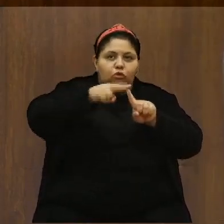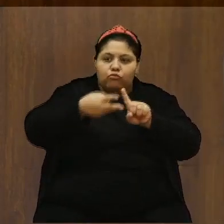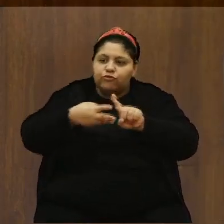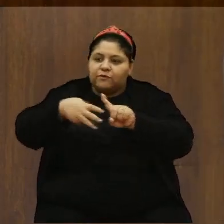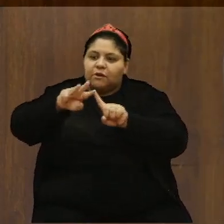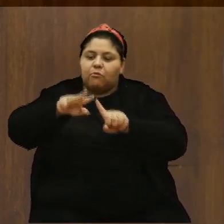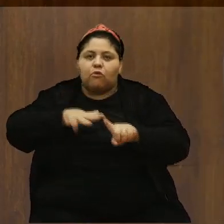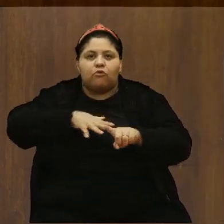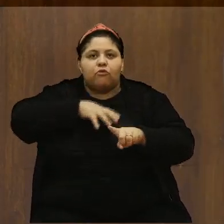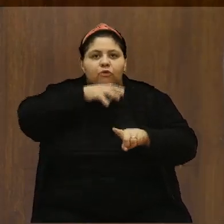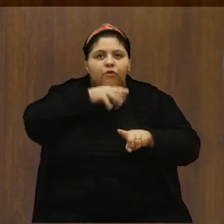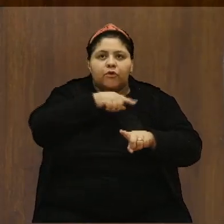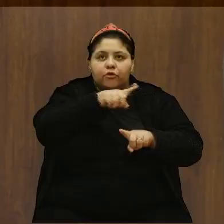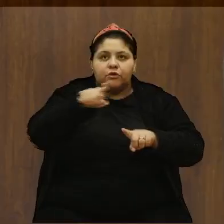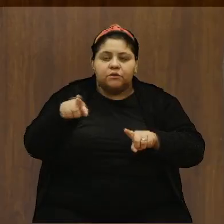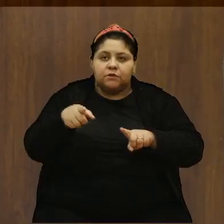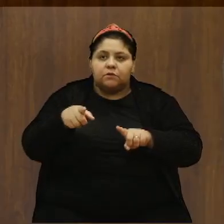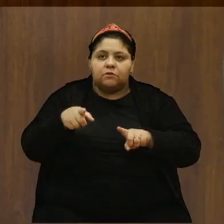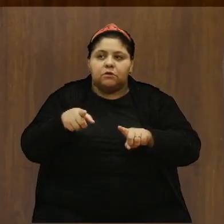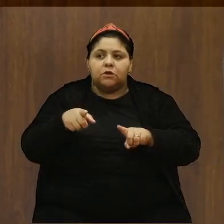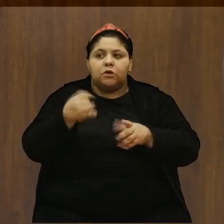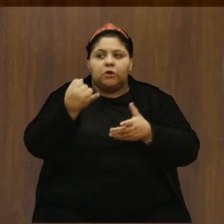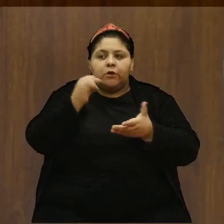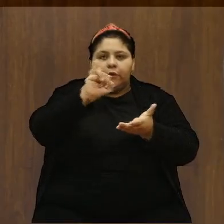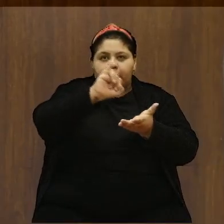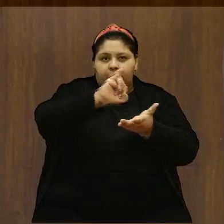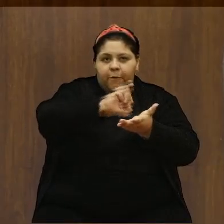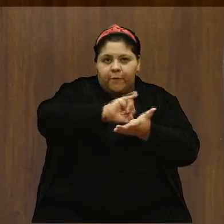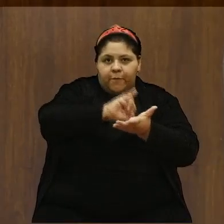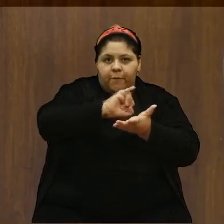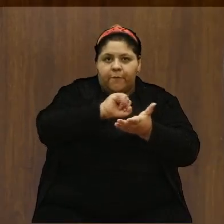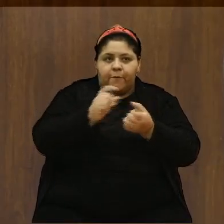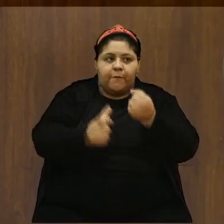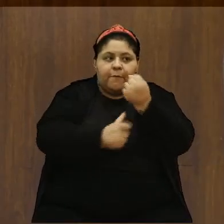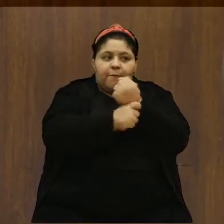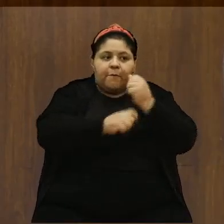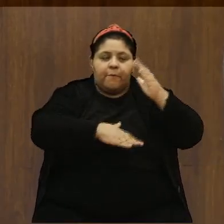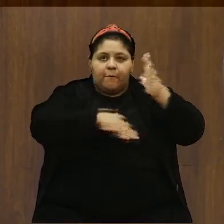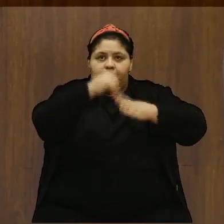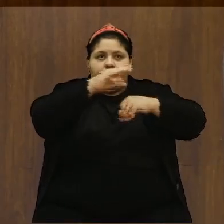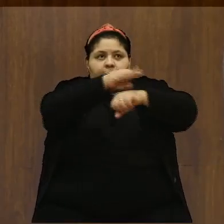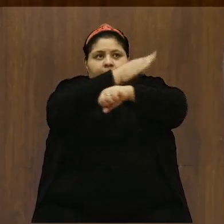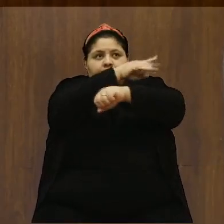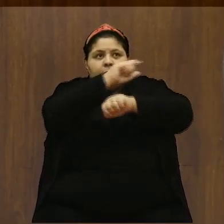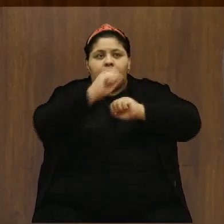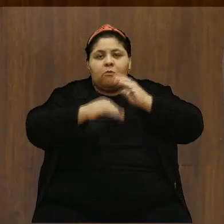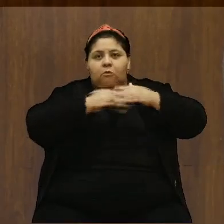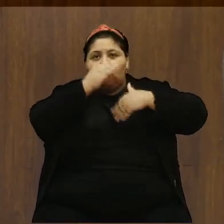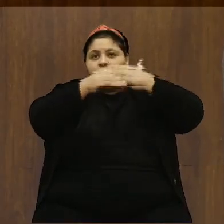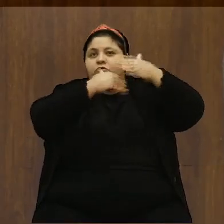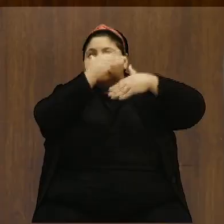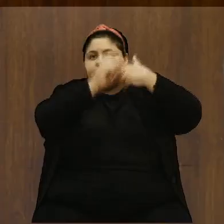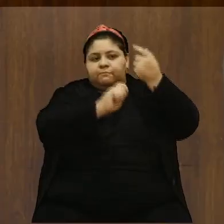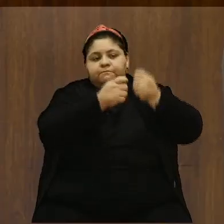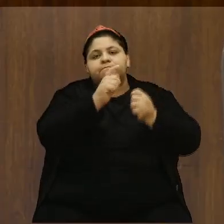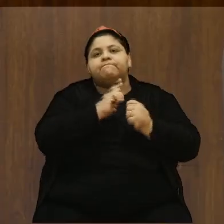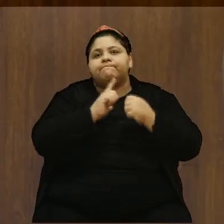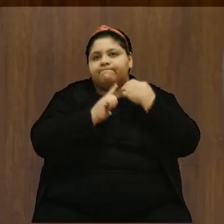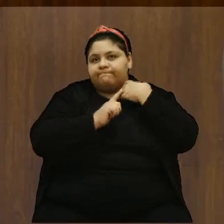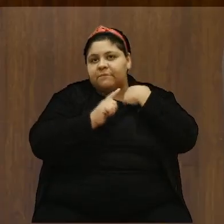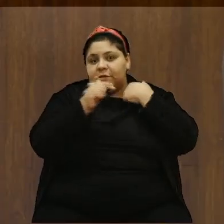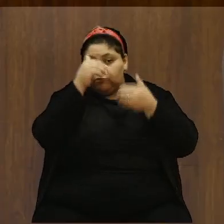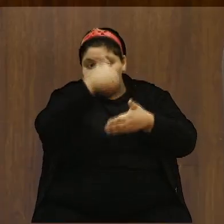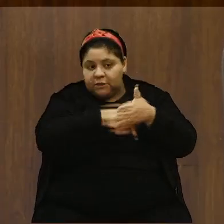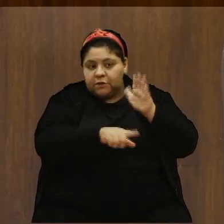terreno. Então, se o objeto é exclusivamente garantir a construção de um pavilhão ou o desenvolvimento de uma agroindústria, nós temos a previsão na